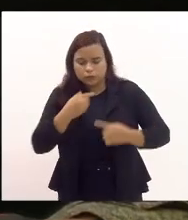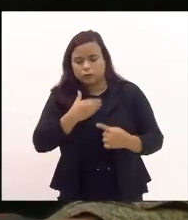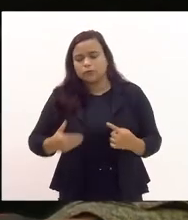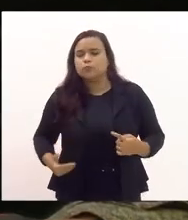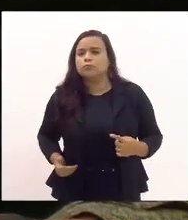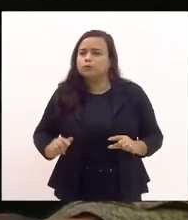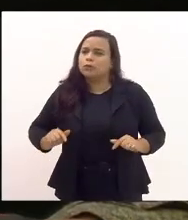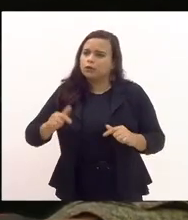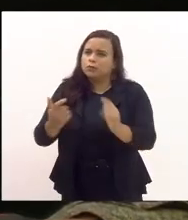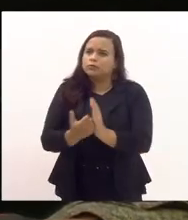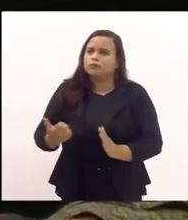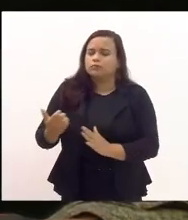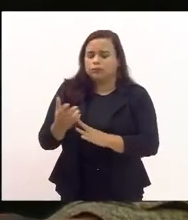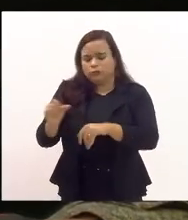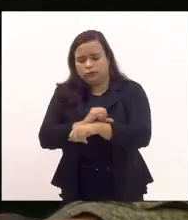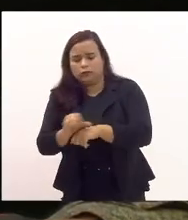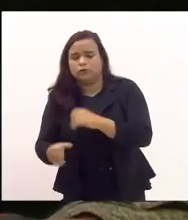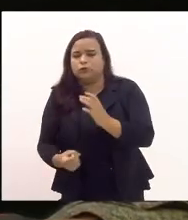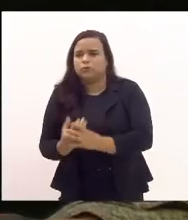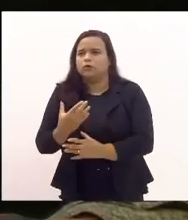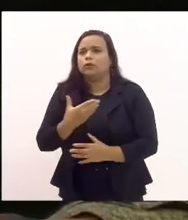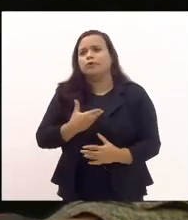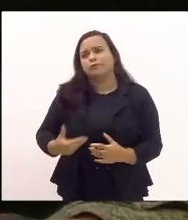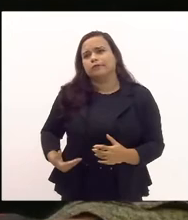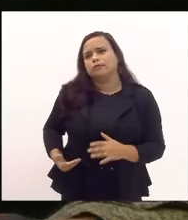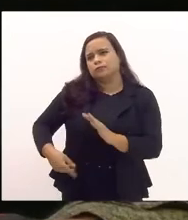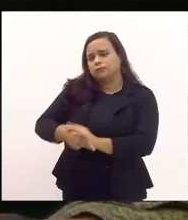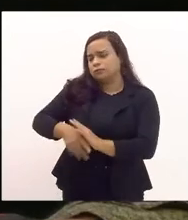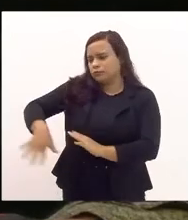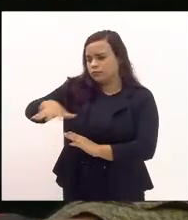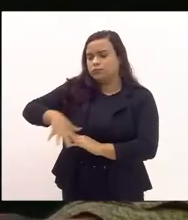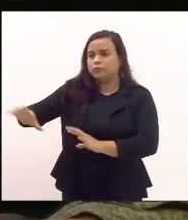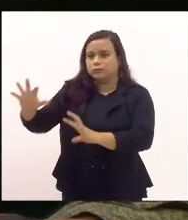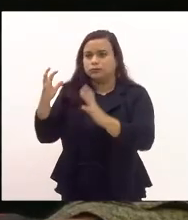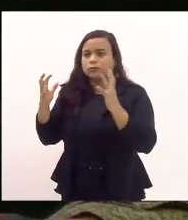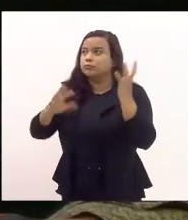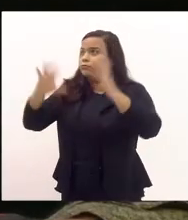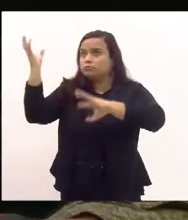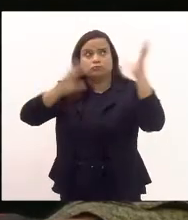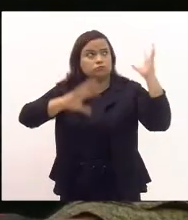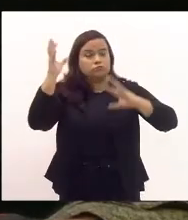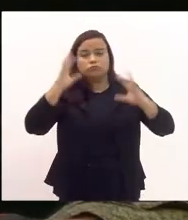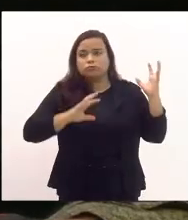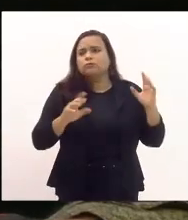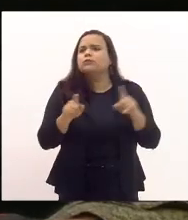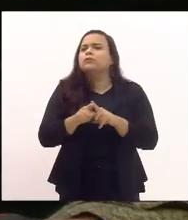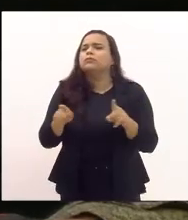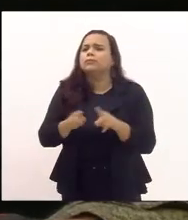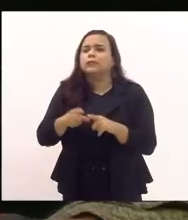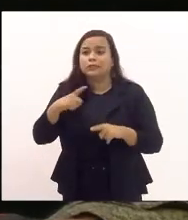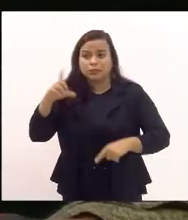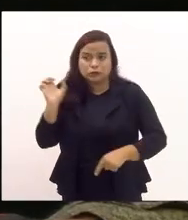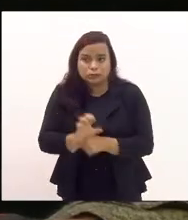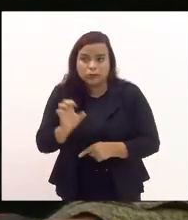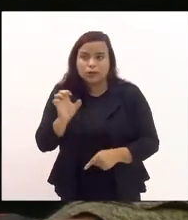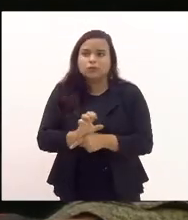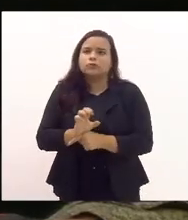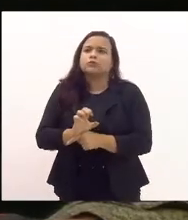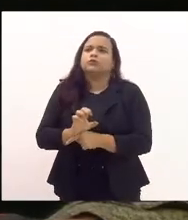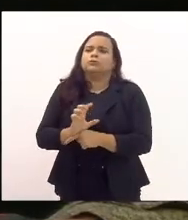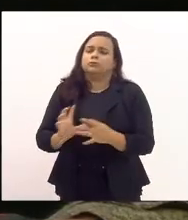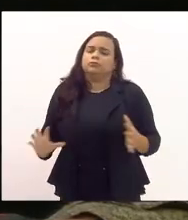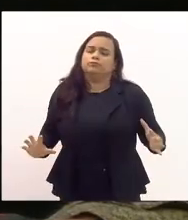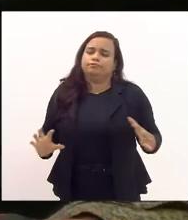efetivas estratégias de governança climática e que tenhamos né um estado que se